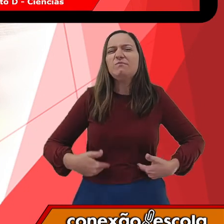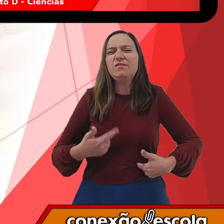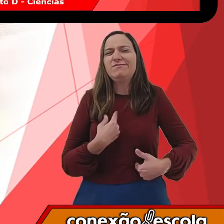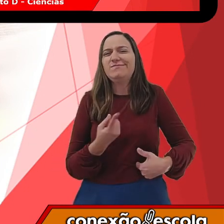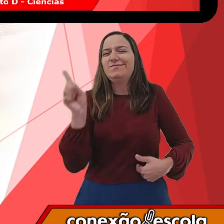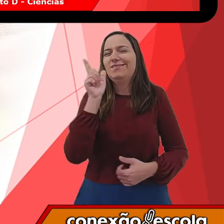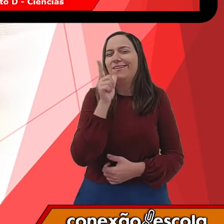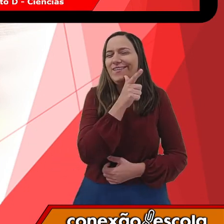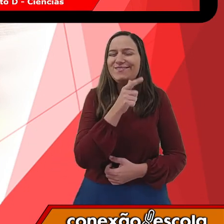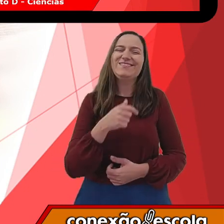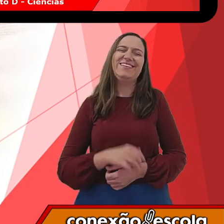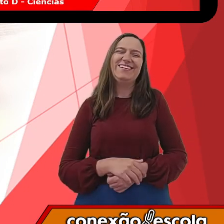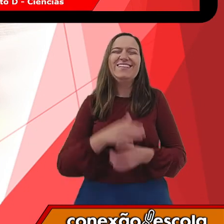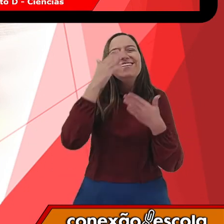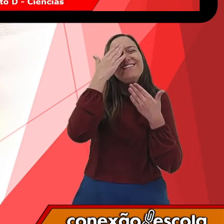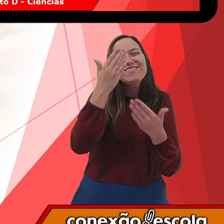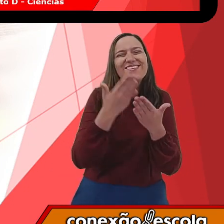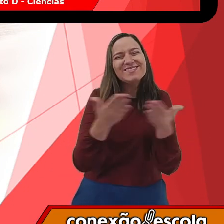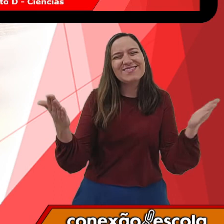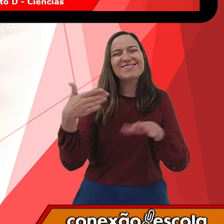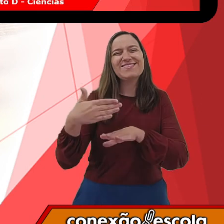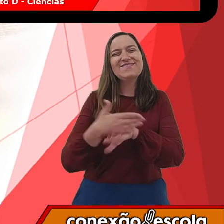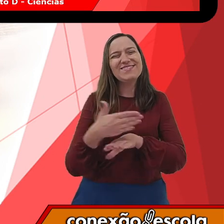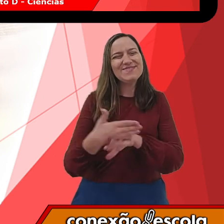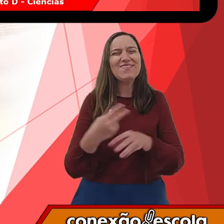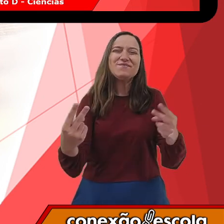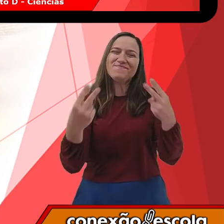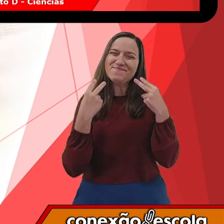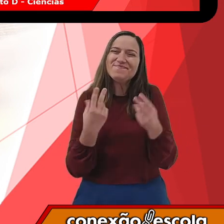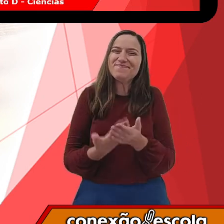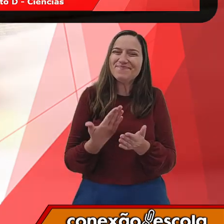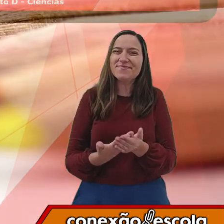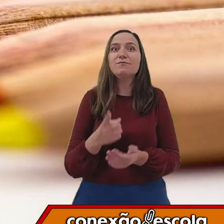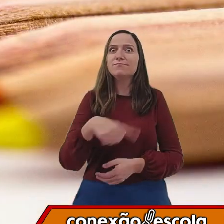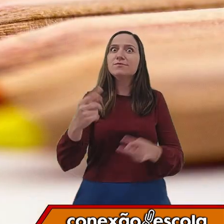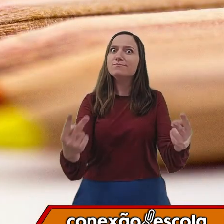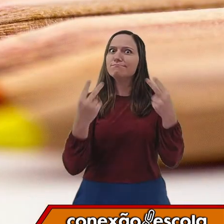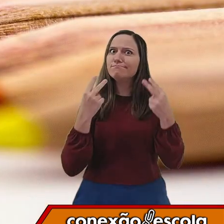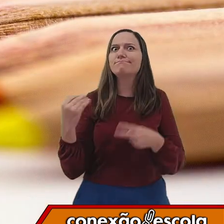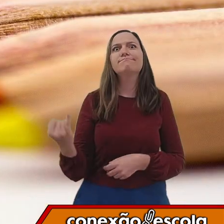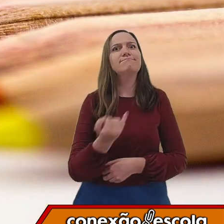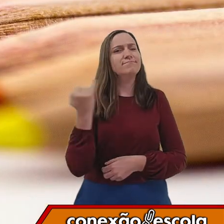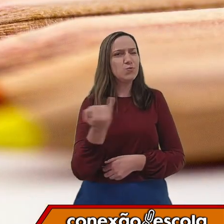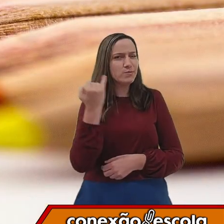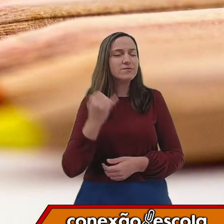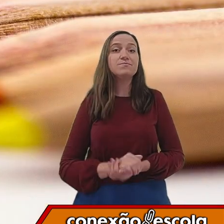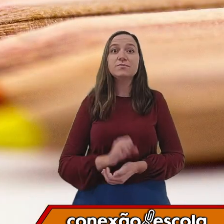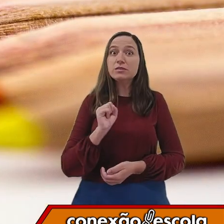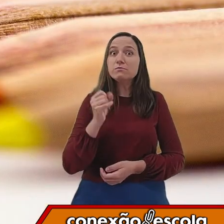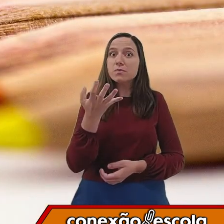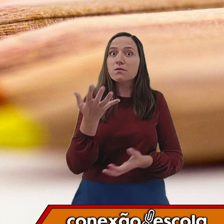lanchinho. Obrigada por ter participado dessa aula conosco. Sua participação faz toda a diferença. Caso